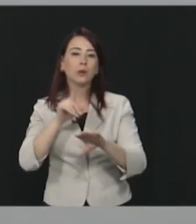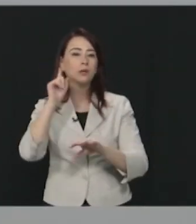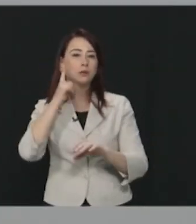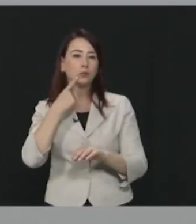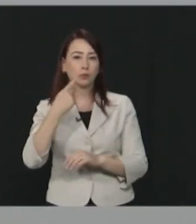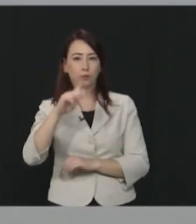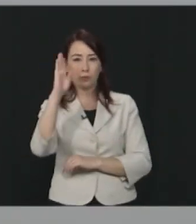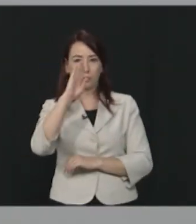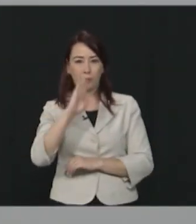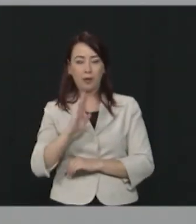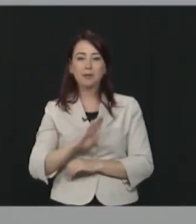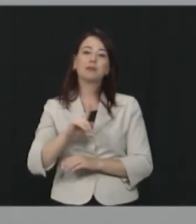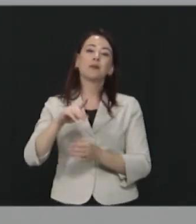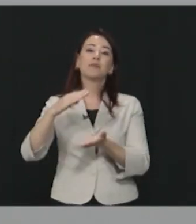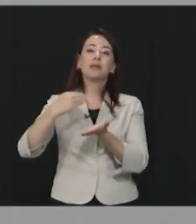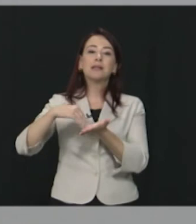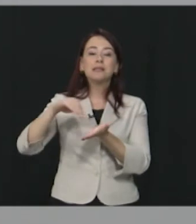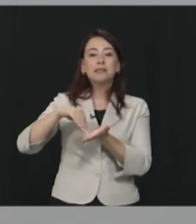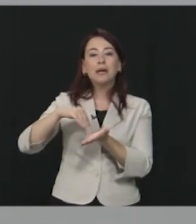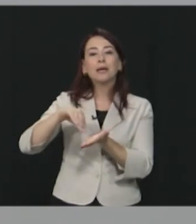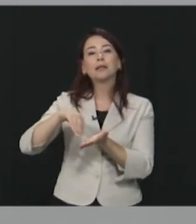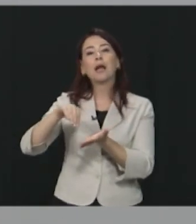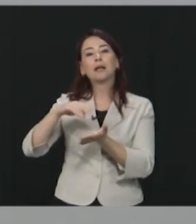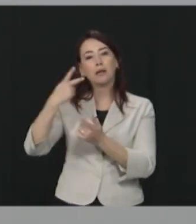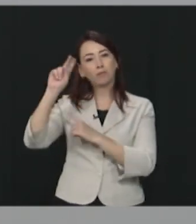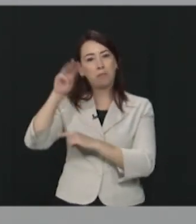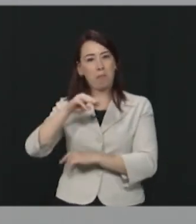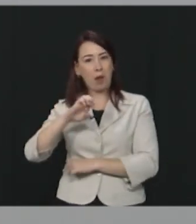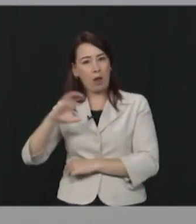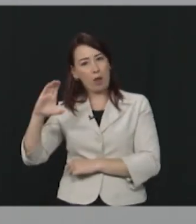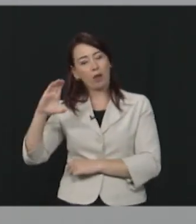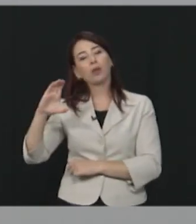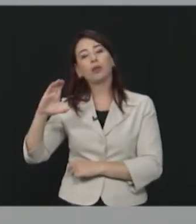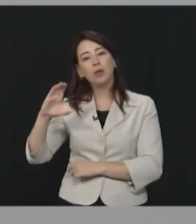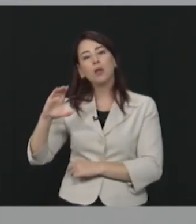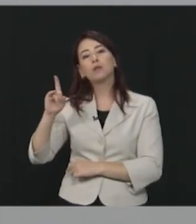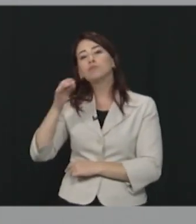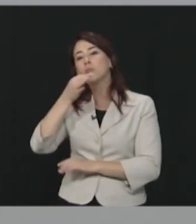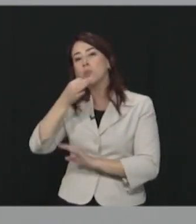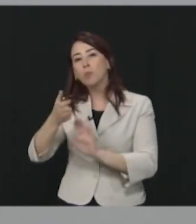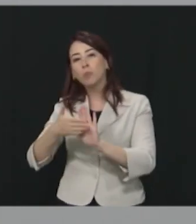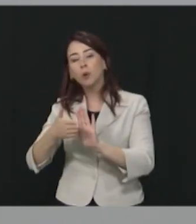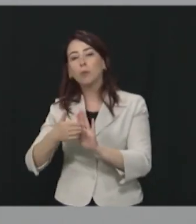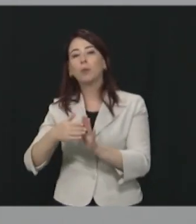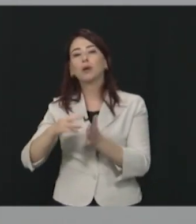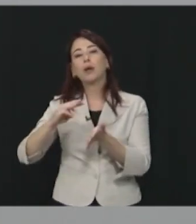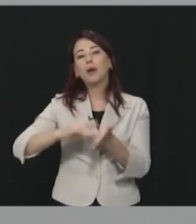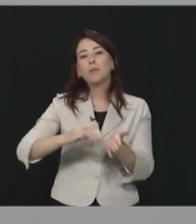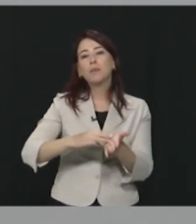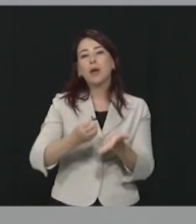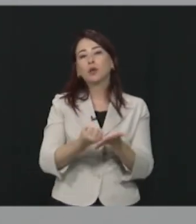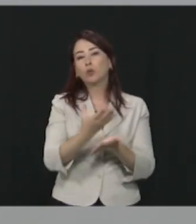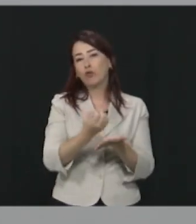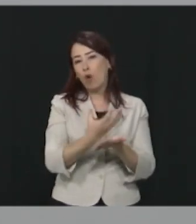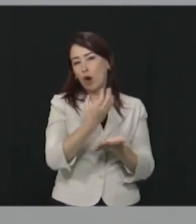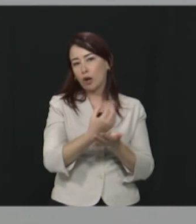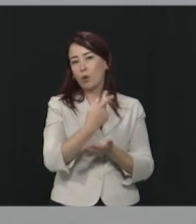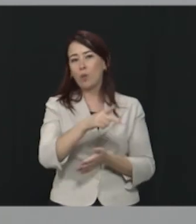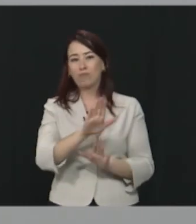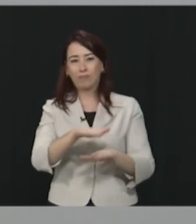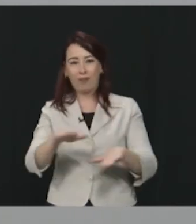A Secretaria de Alfabetização do MEC vem propondo o método fônico na alfabetização das